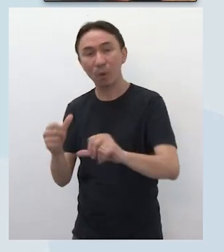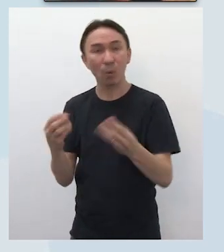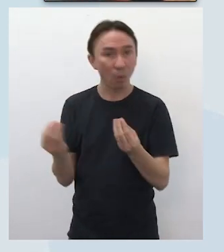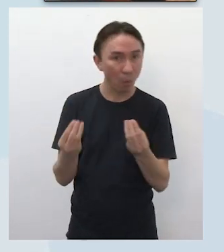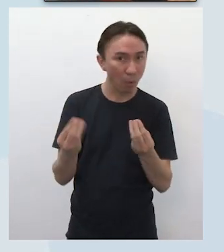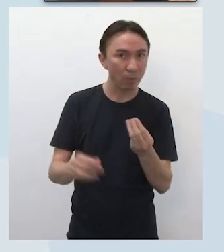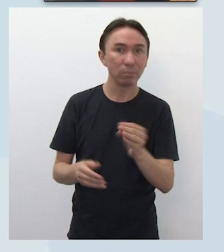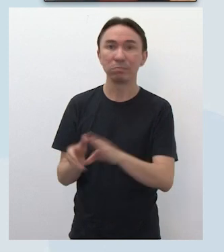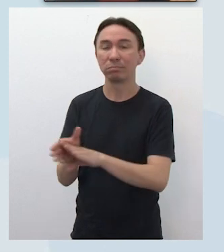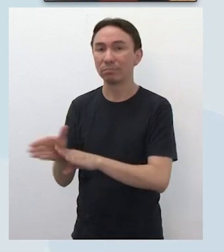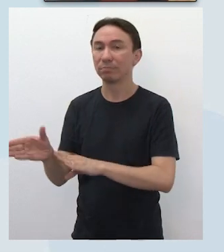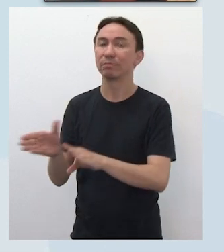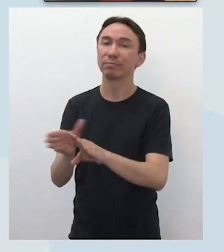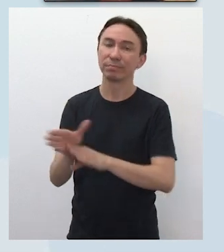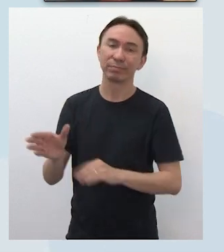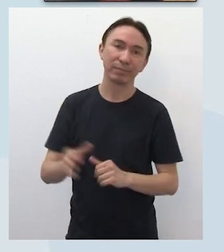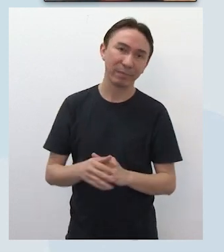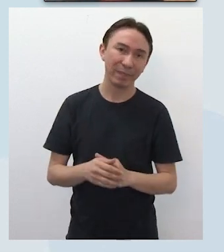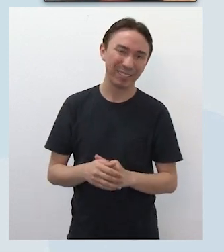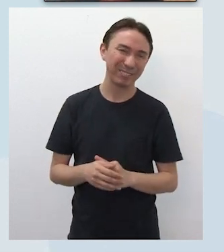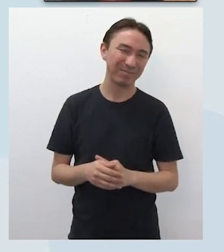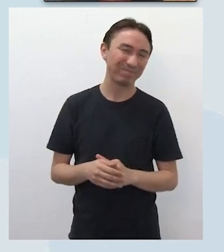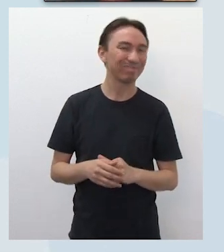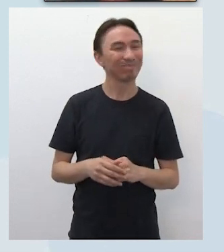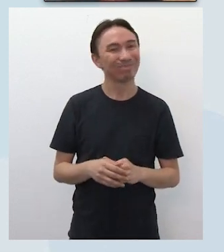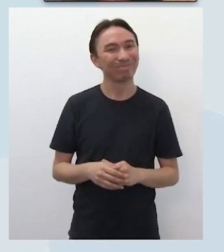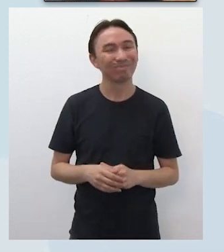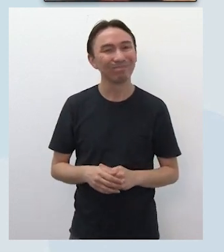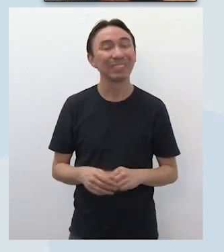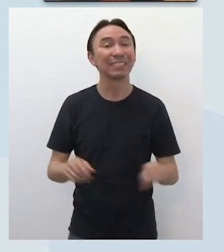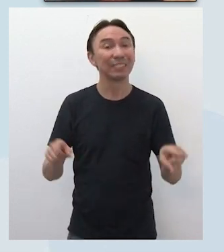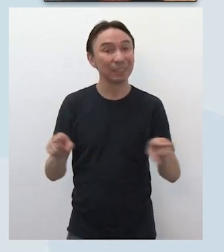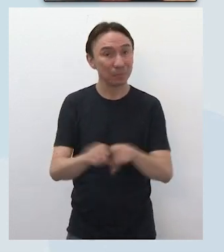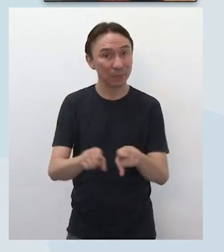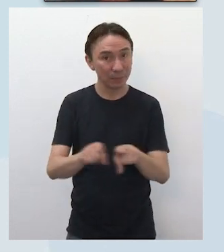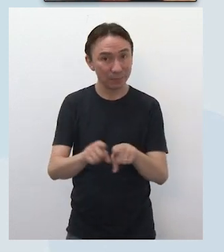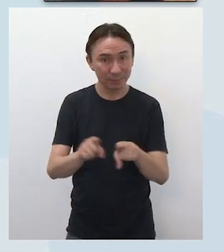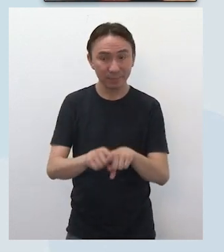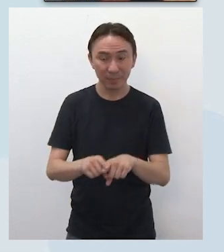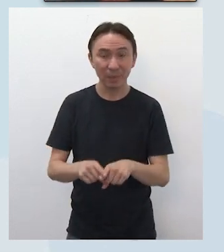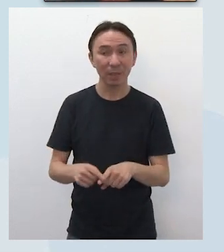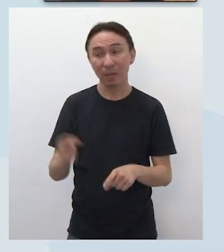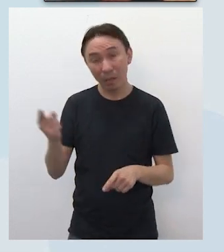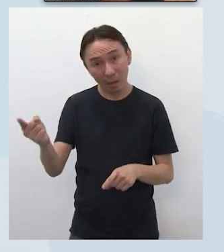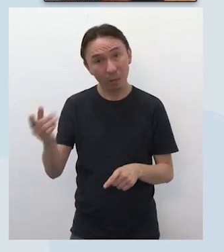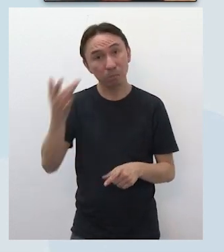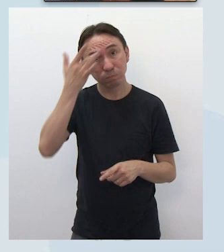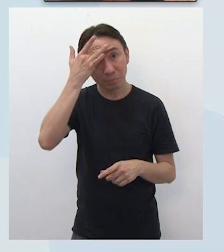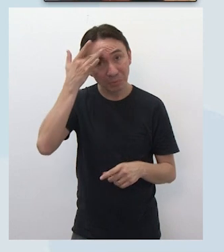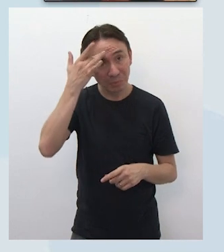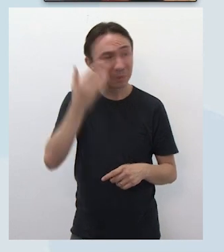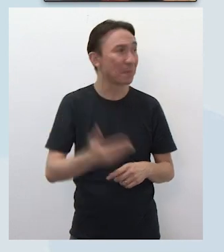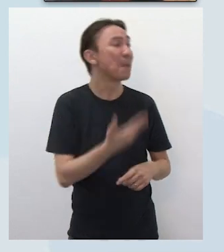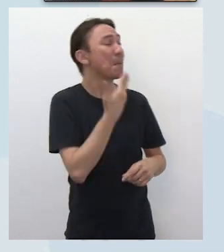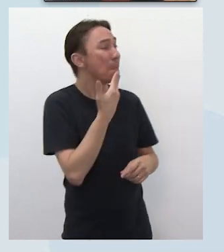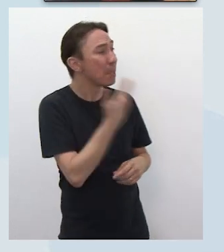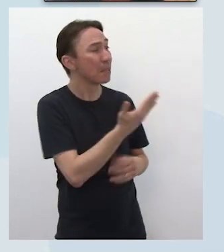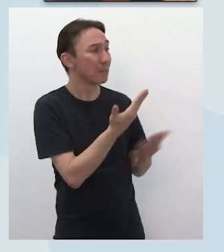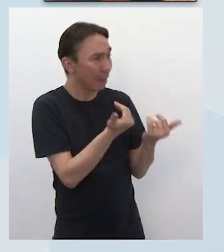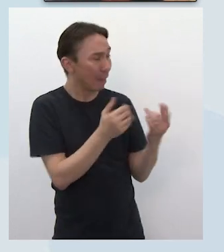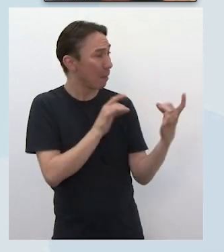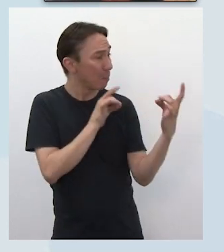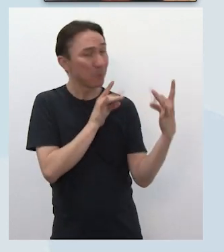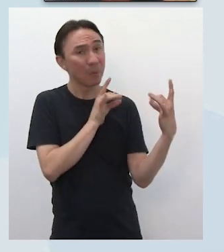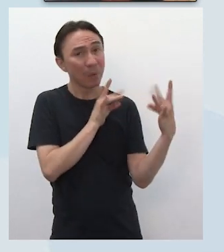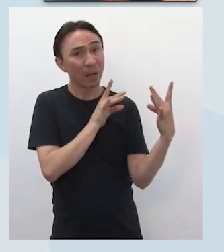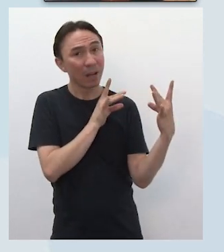ser solicitado. A gente não impõe um feedback. Então, assim, muitas vezes, nós precisamos abrir espaço, falar